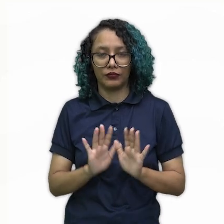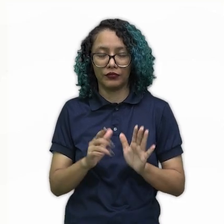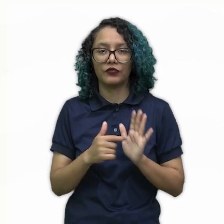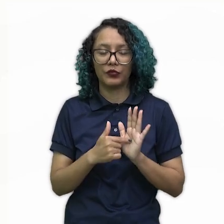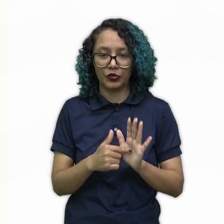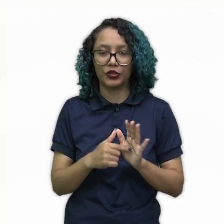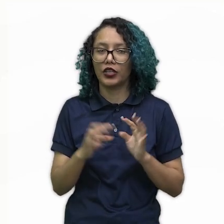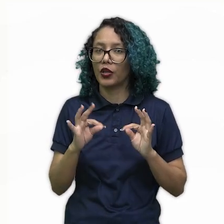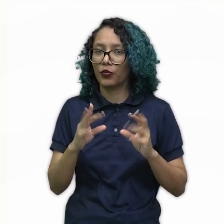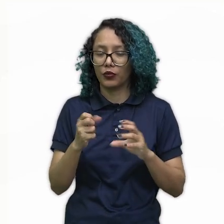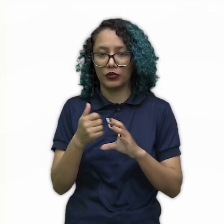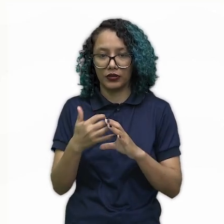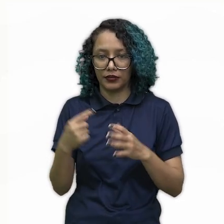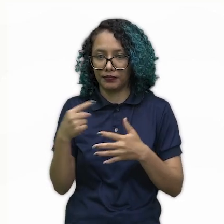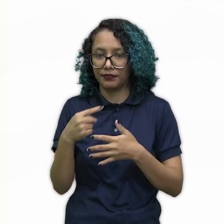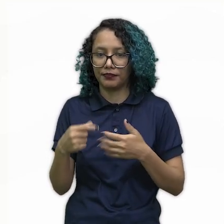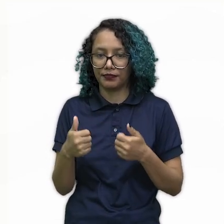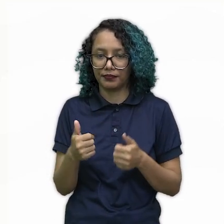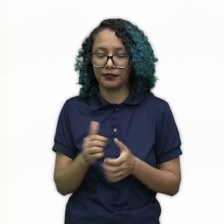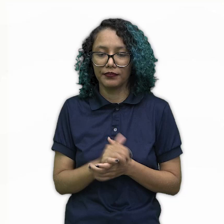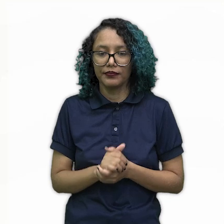os seus elementos.